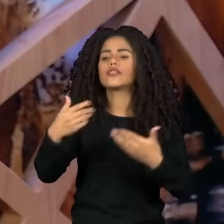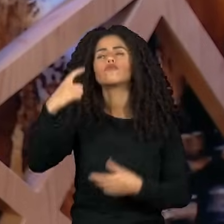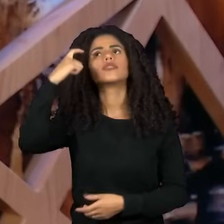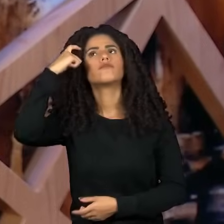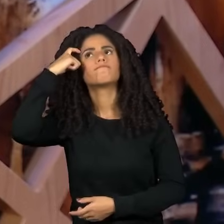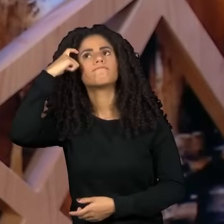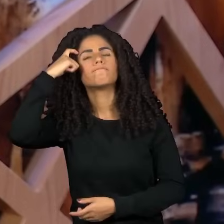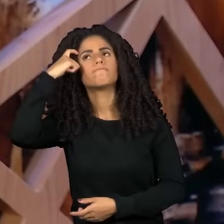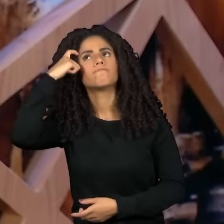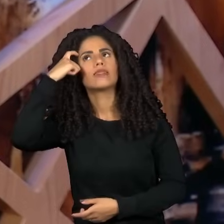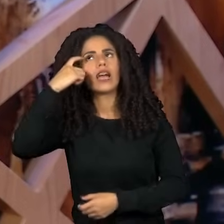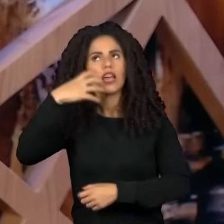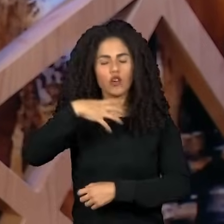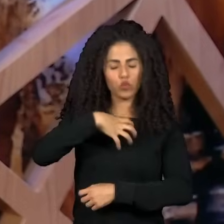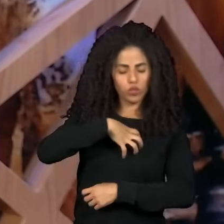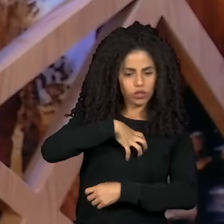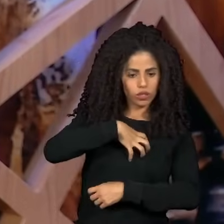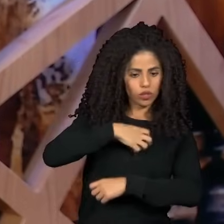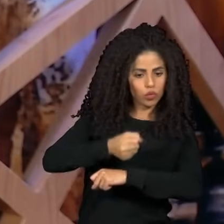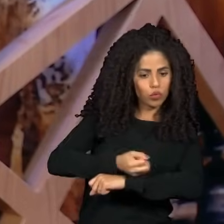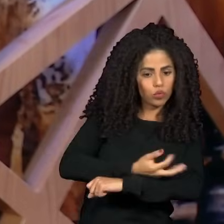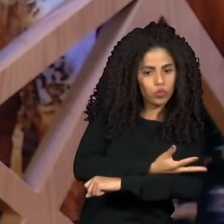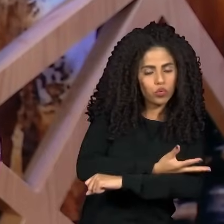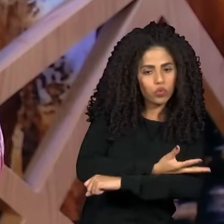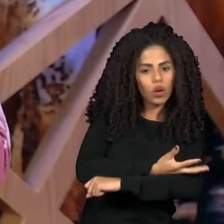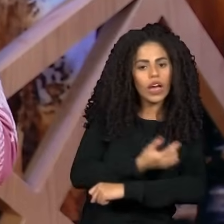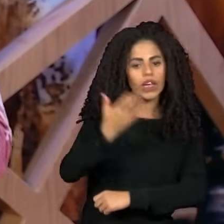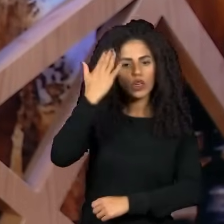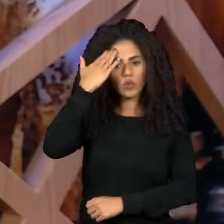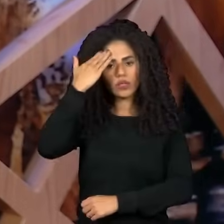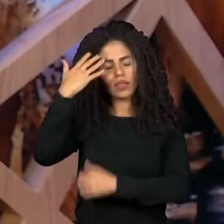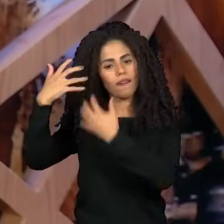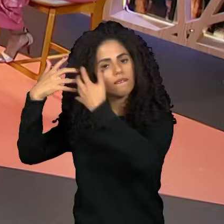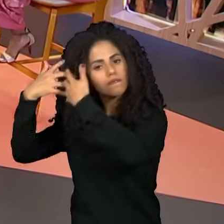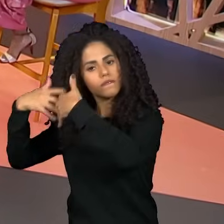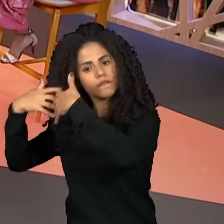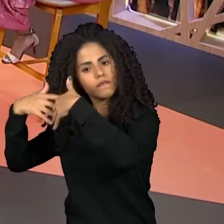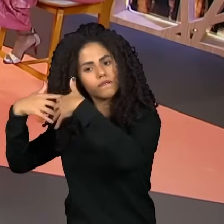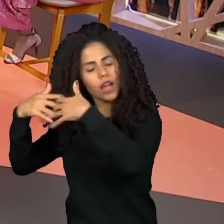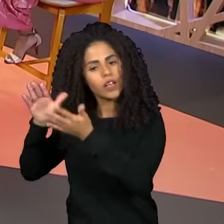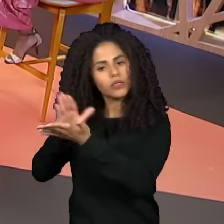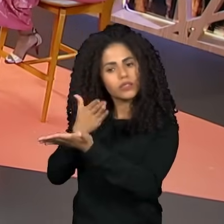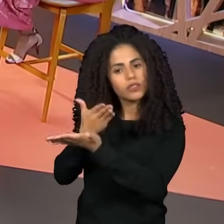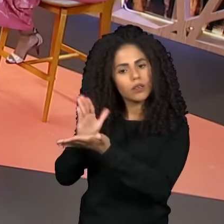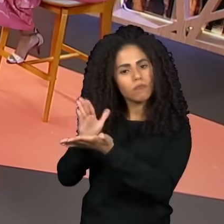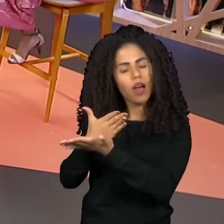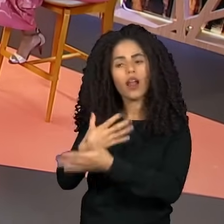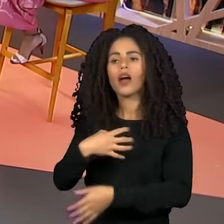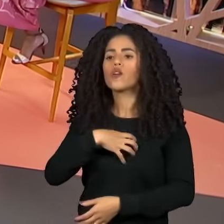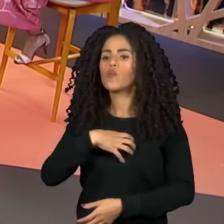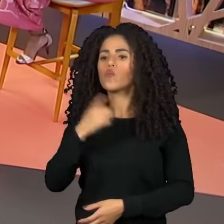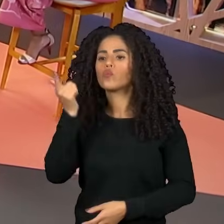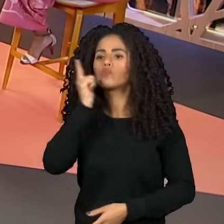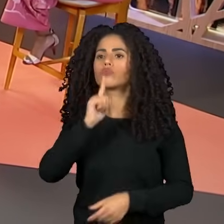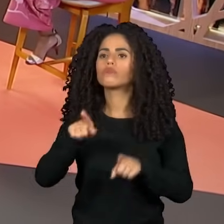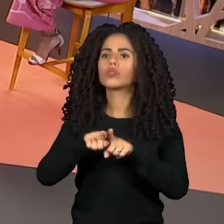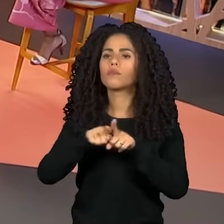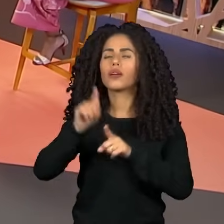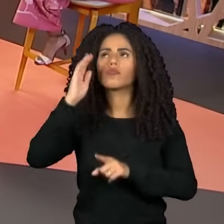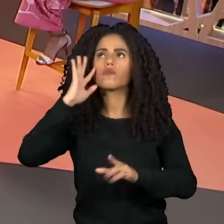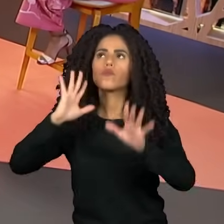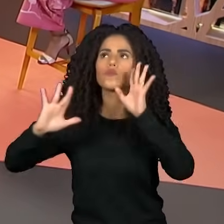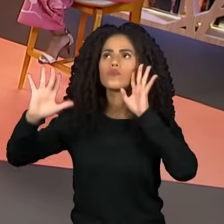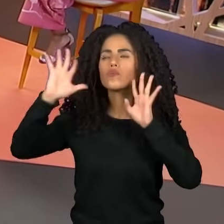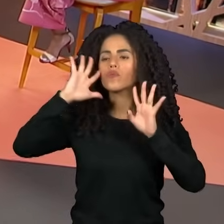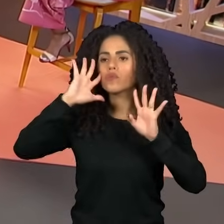eu sinto e o sentimento enfraquece, e aí eu acho que a grande diferença entre a filosofia ocidental e a filosofia africana